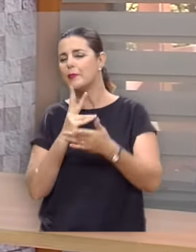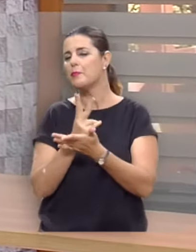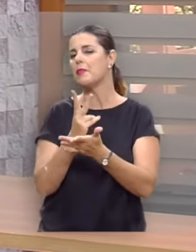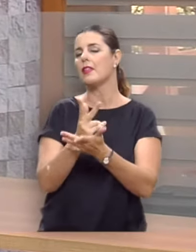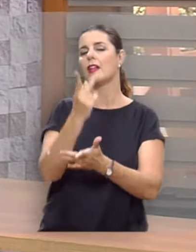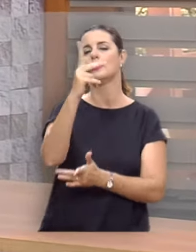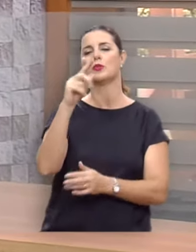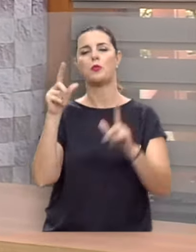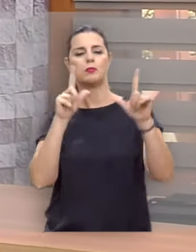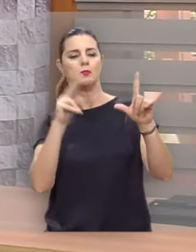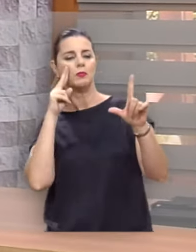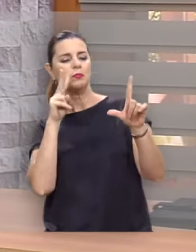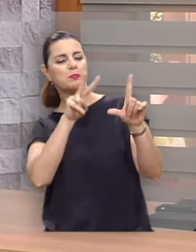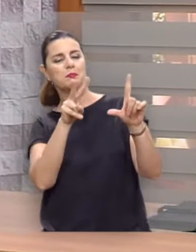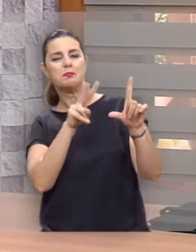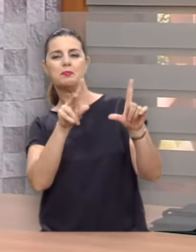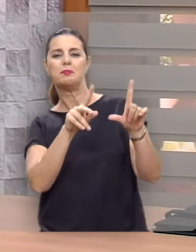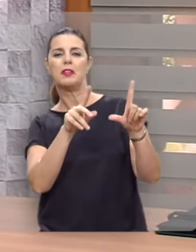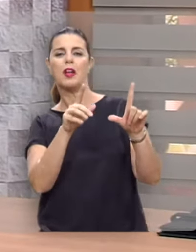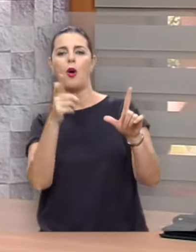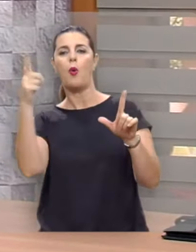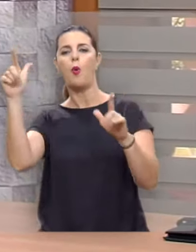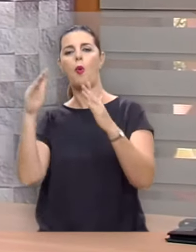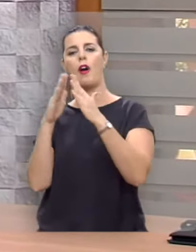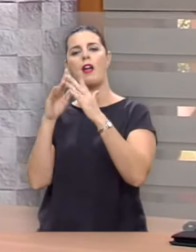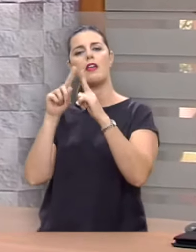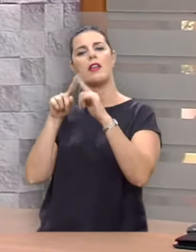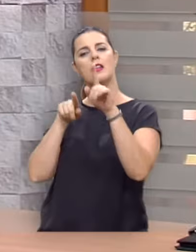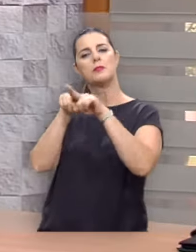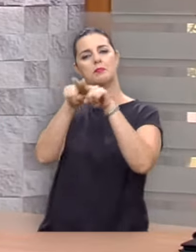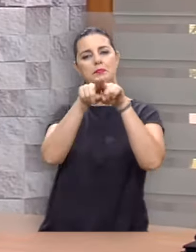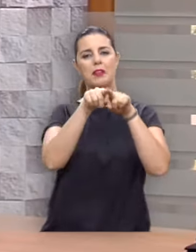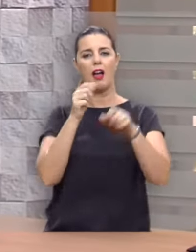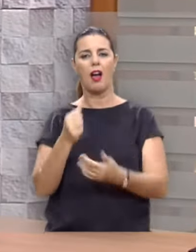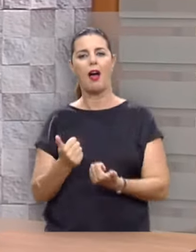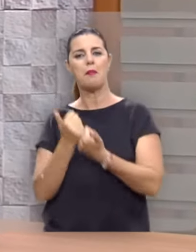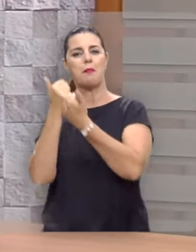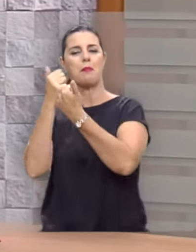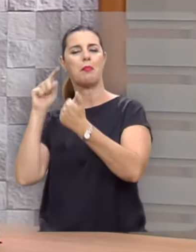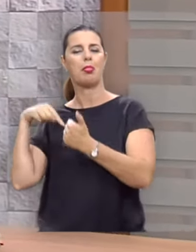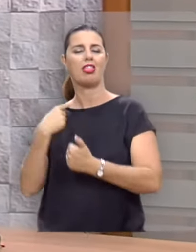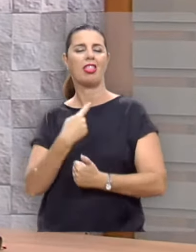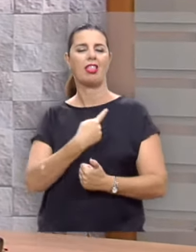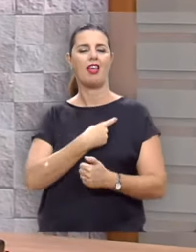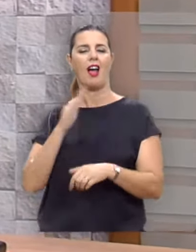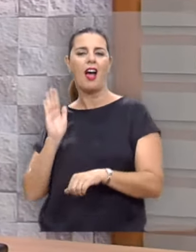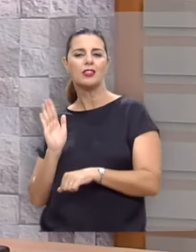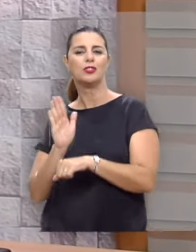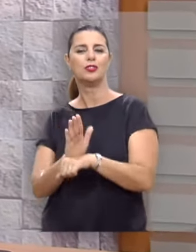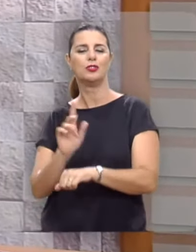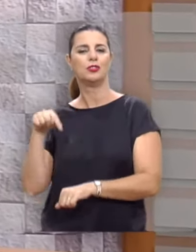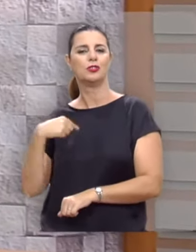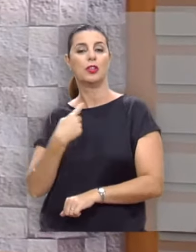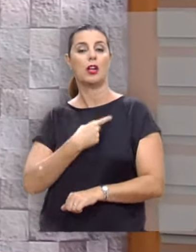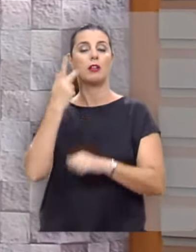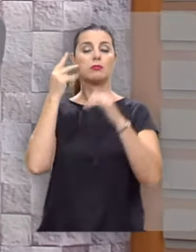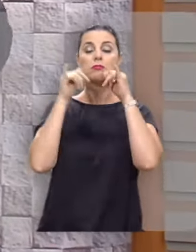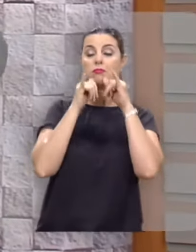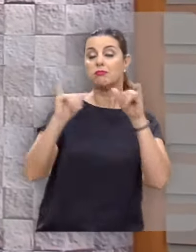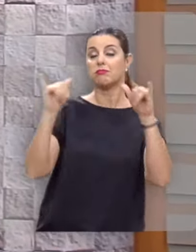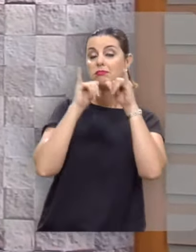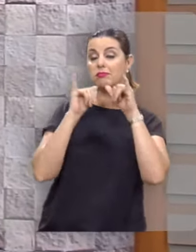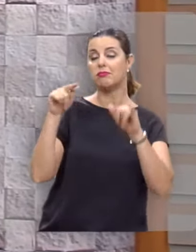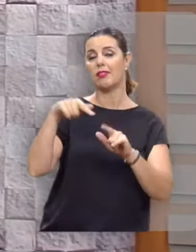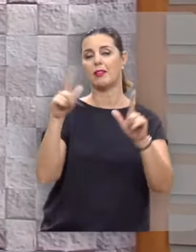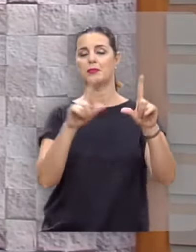carinhosamente a sua audiência, agradecer as outras igrejas irmãs que nos apoiam e nos ajudam